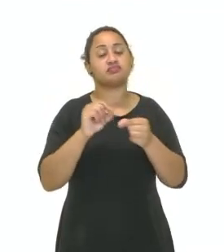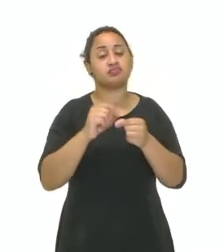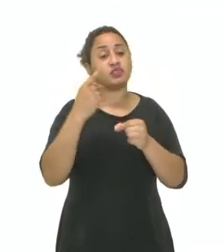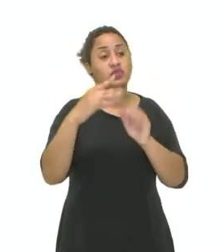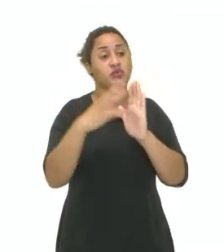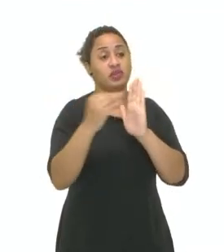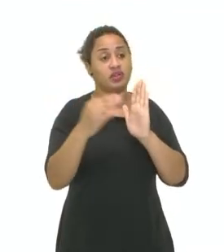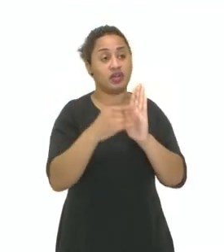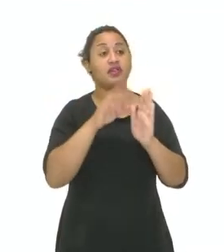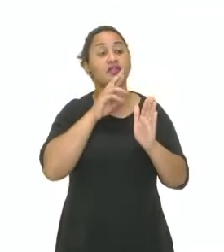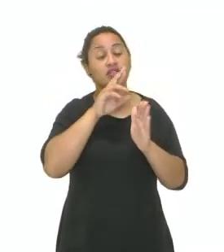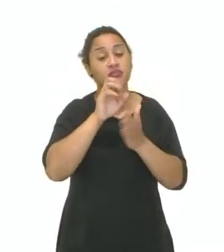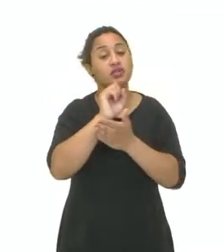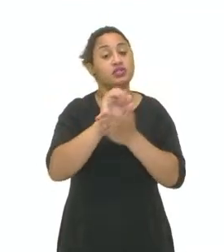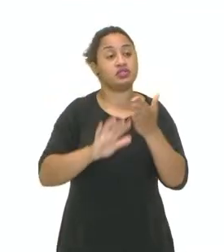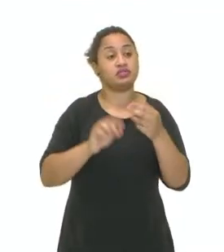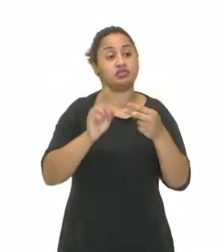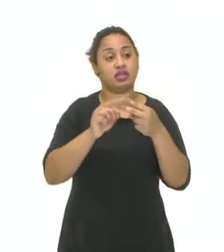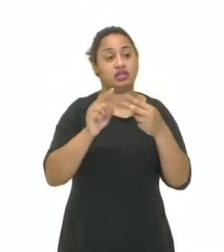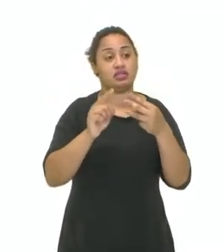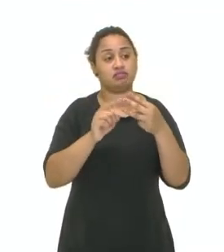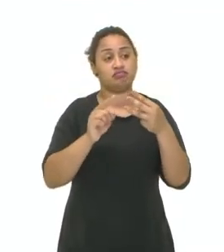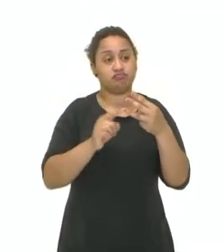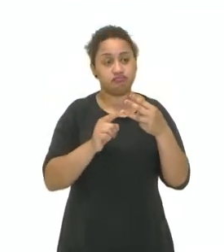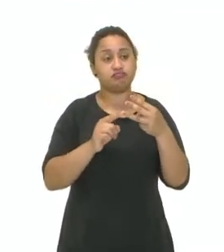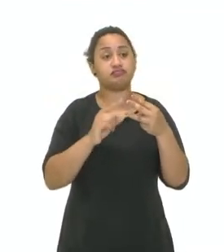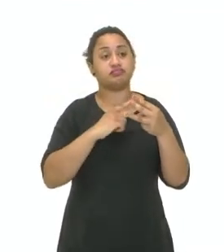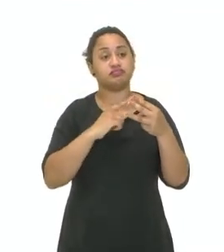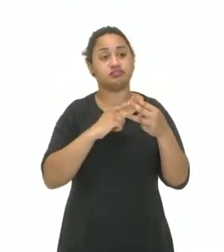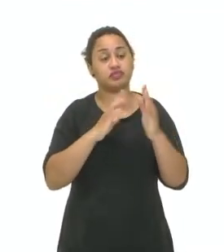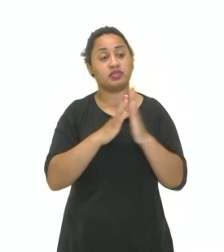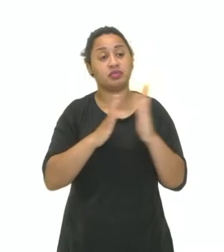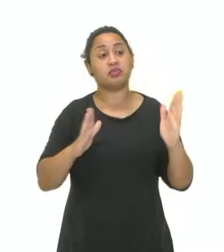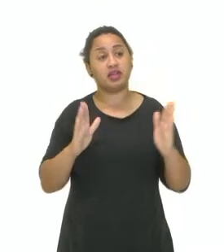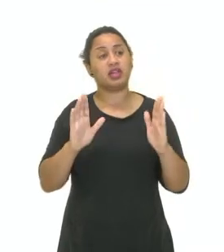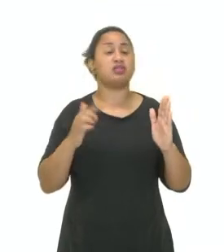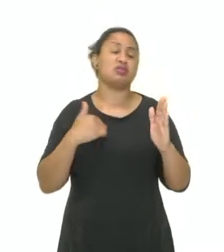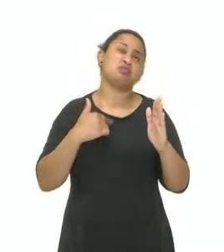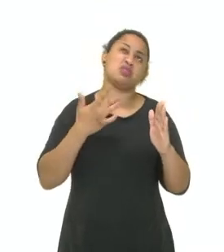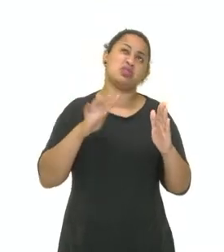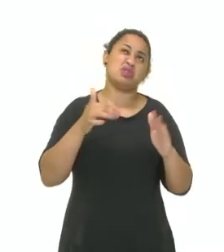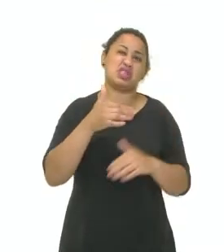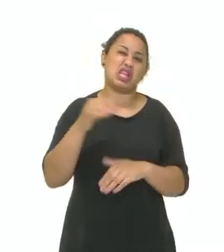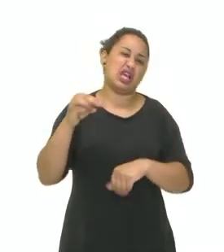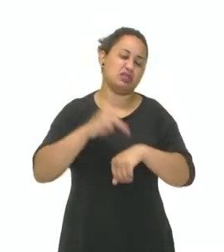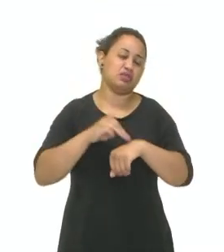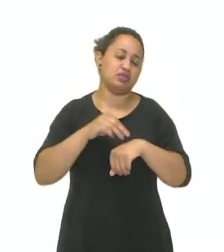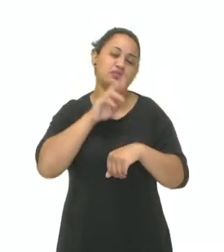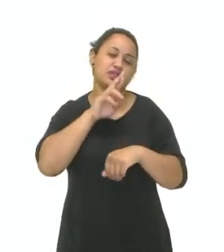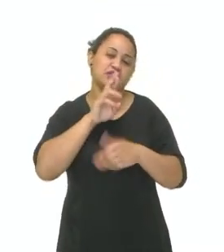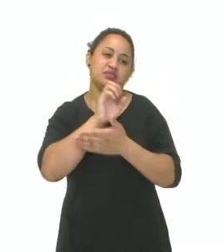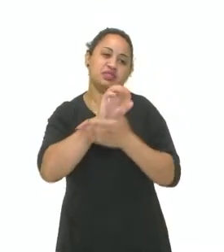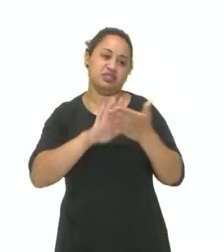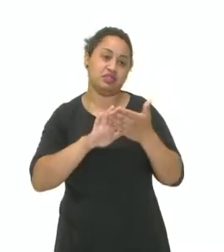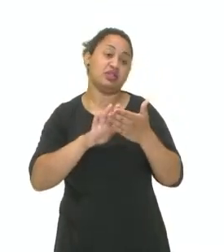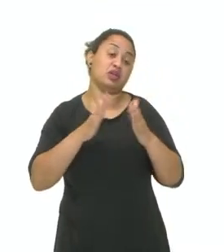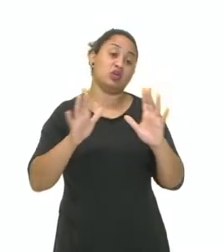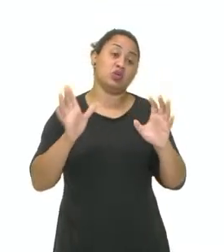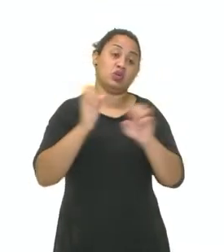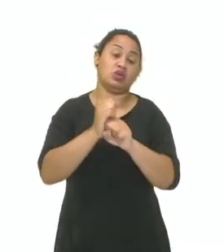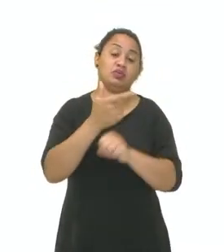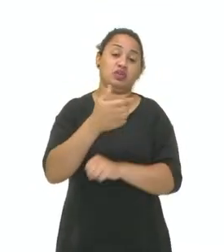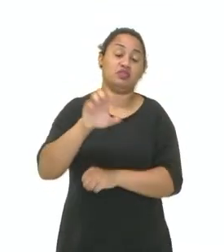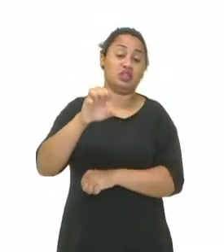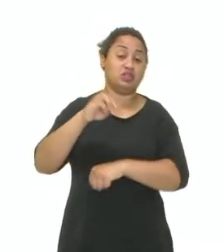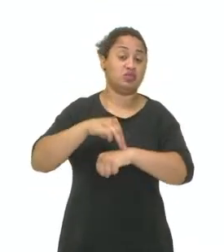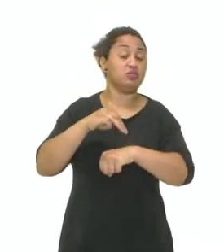vamos responder as seguintes questões. O tempo estimado para responder as questões, aí fica aproximadamente mais 10 minutos, totalizando 25 minutos de